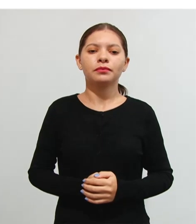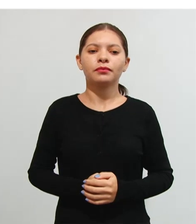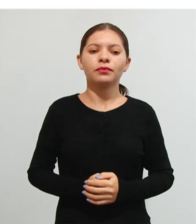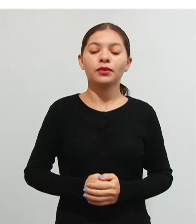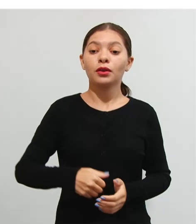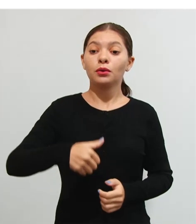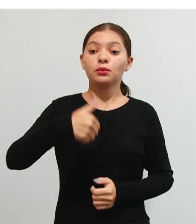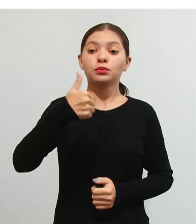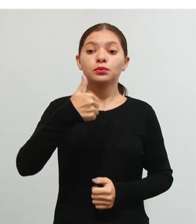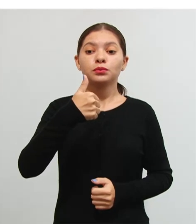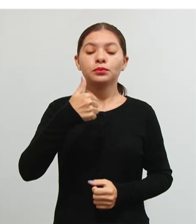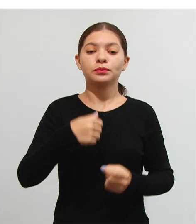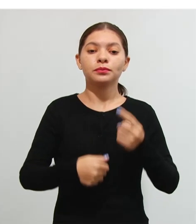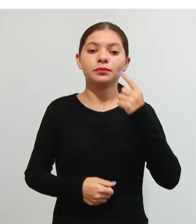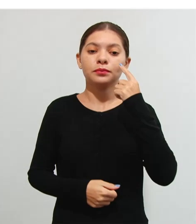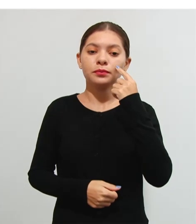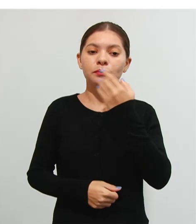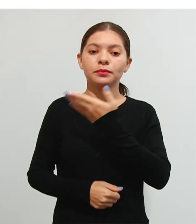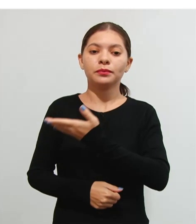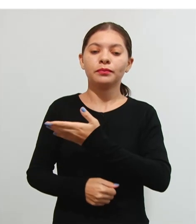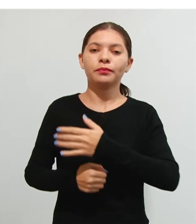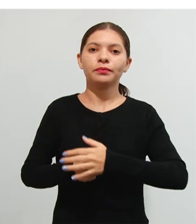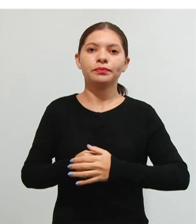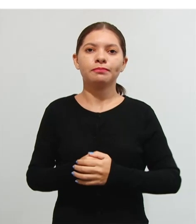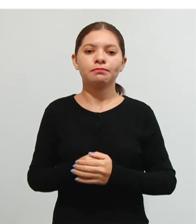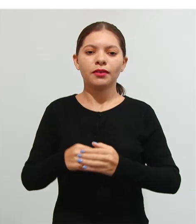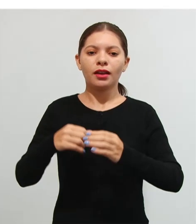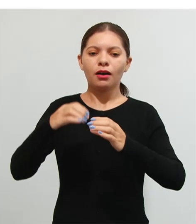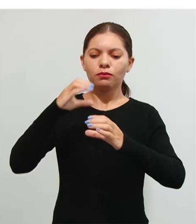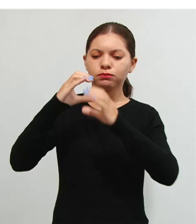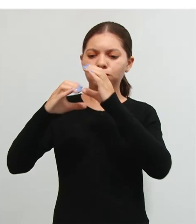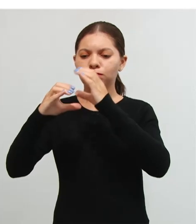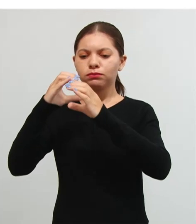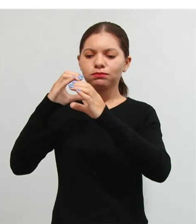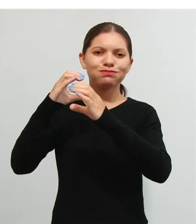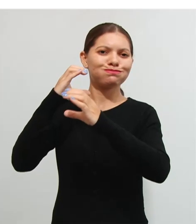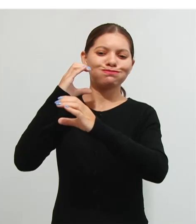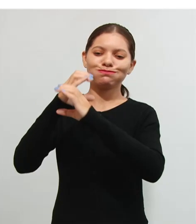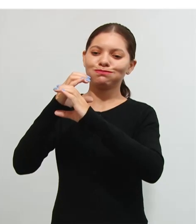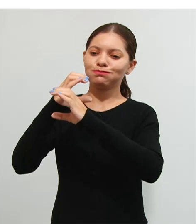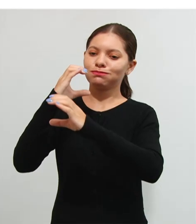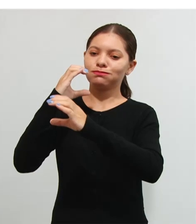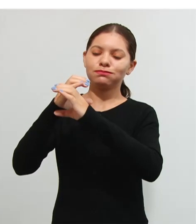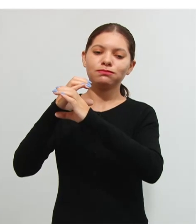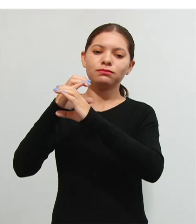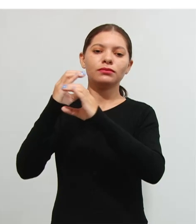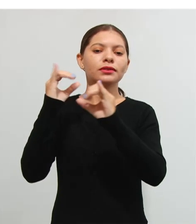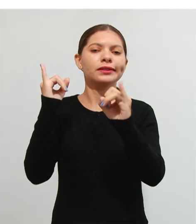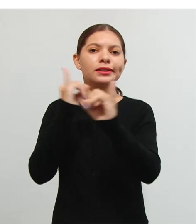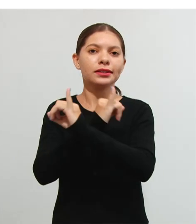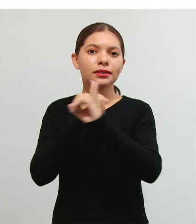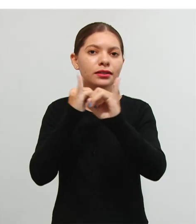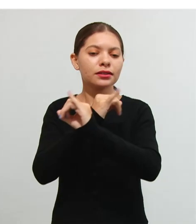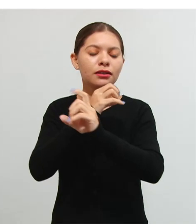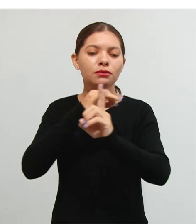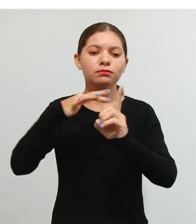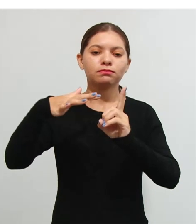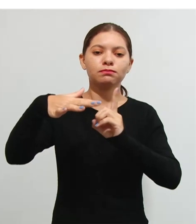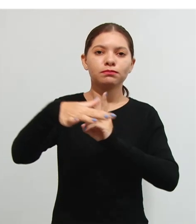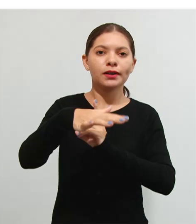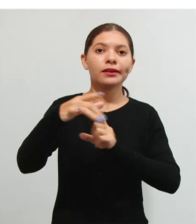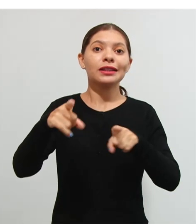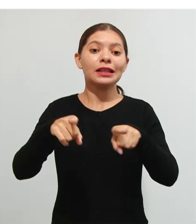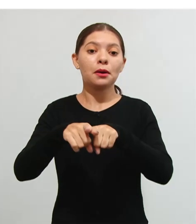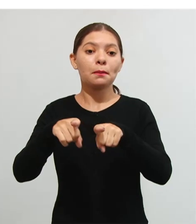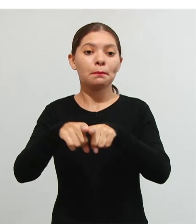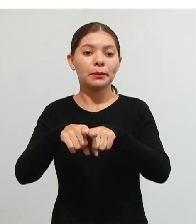1. Além de ter o comprometimento na interação social e nos